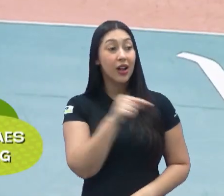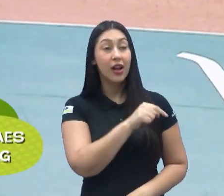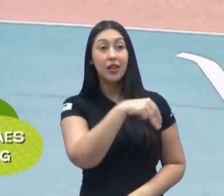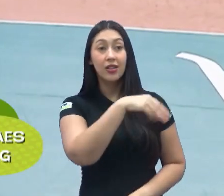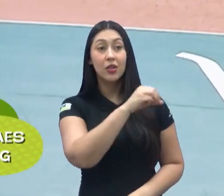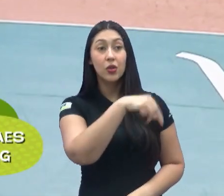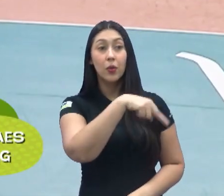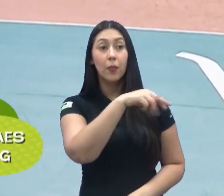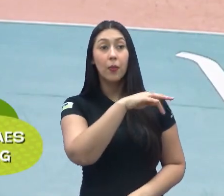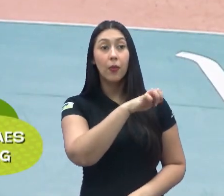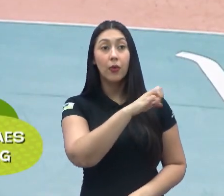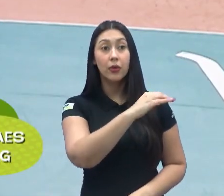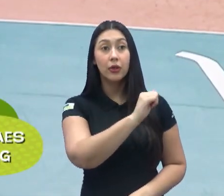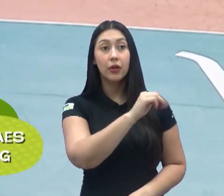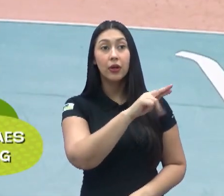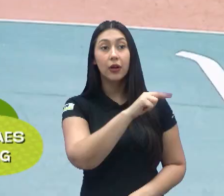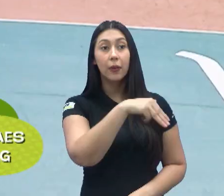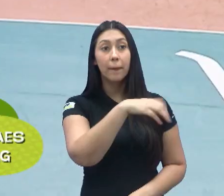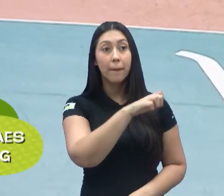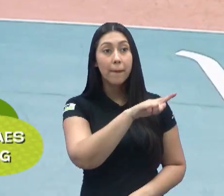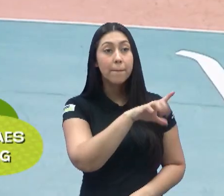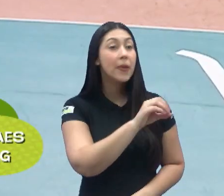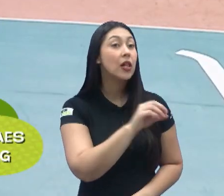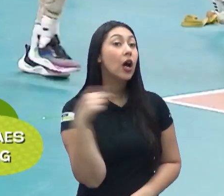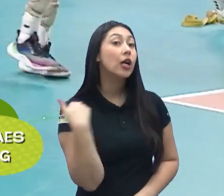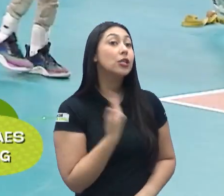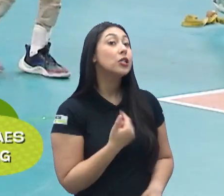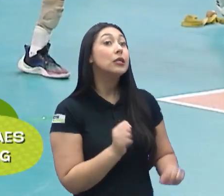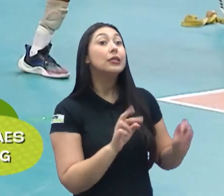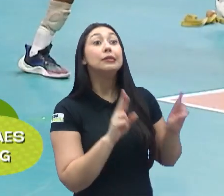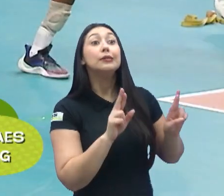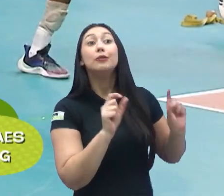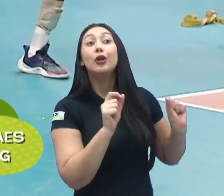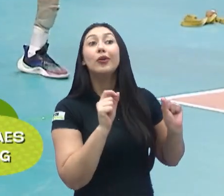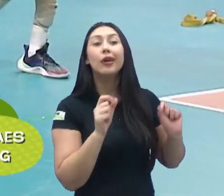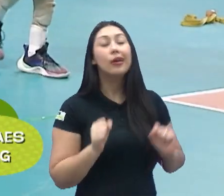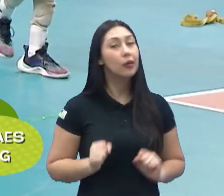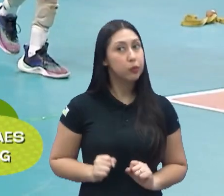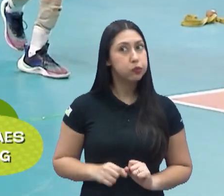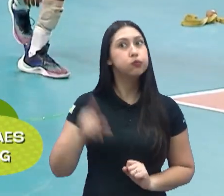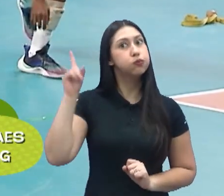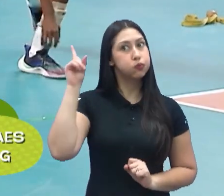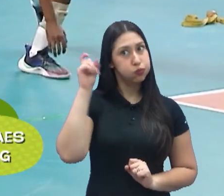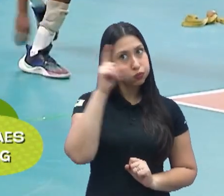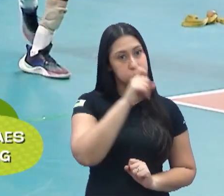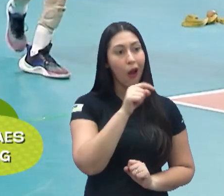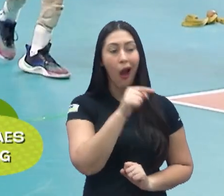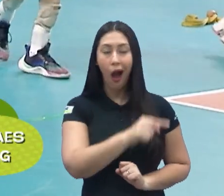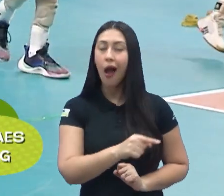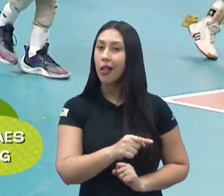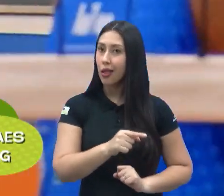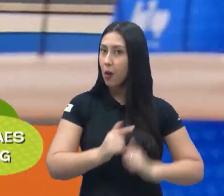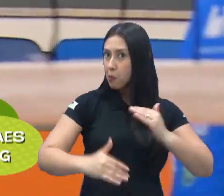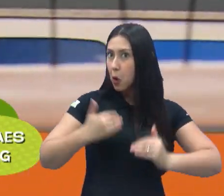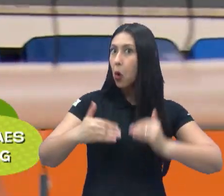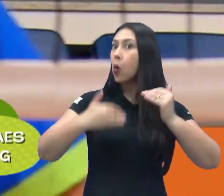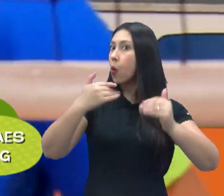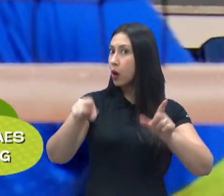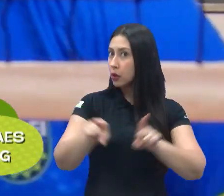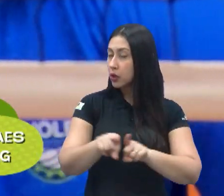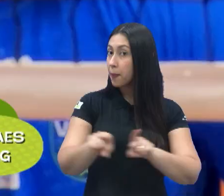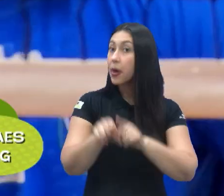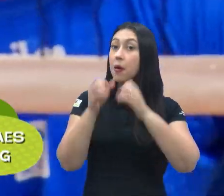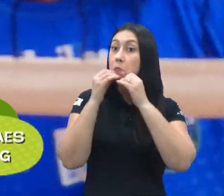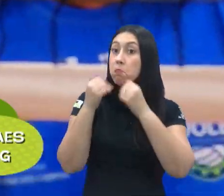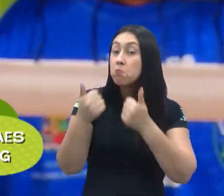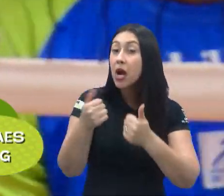pra gente pensar, né, no jogo de quinta-feira aqui na Farmaconde? Mais um jogo muito difícil, é um time que vem embalado, tá jogando bem. Eles acabaram de